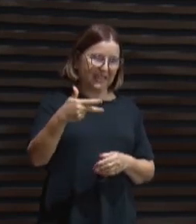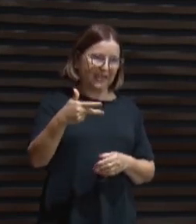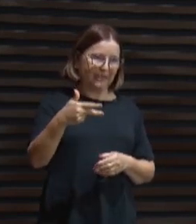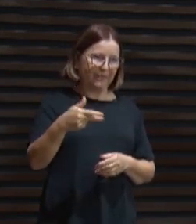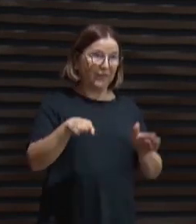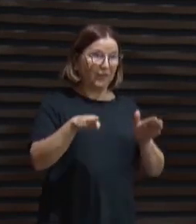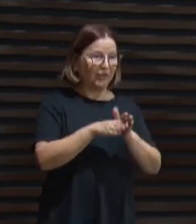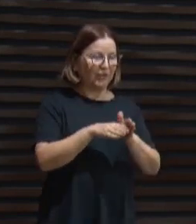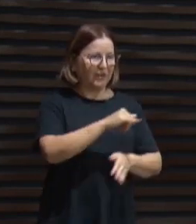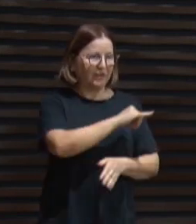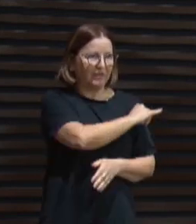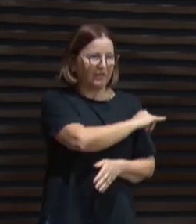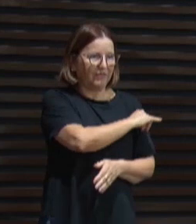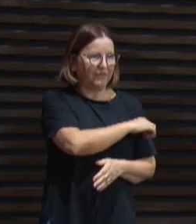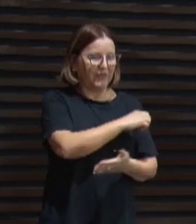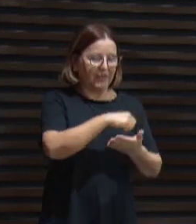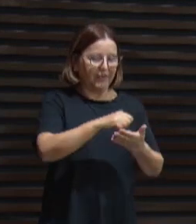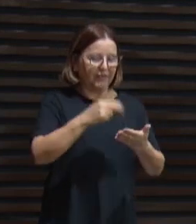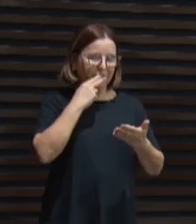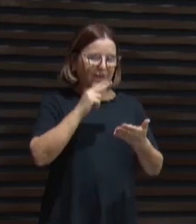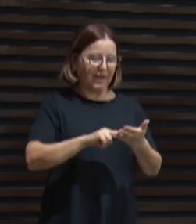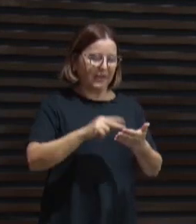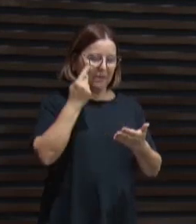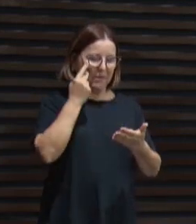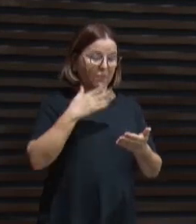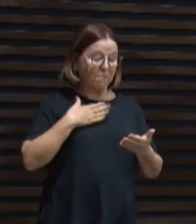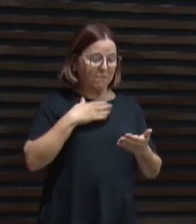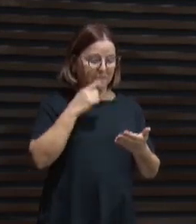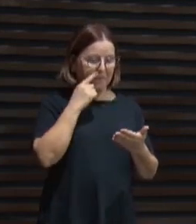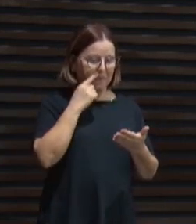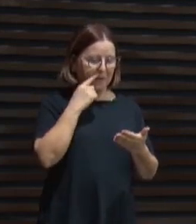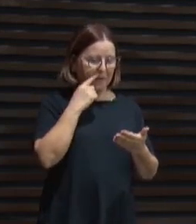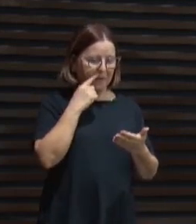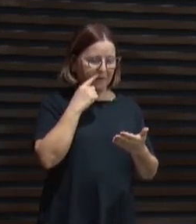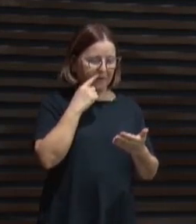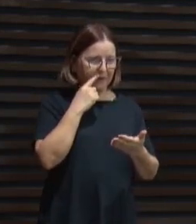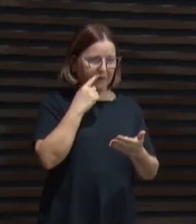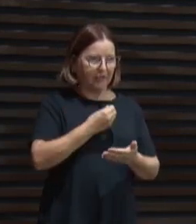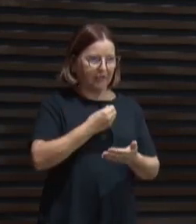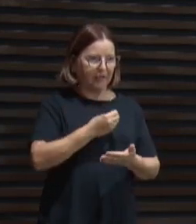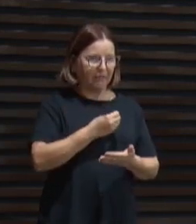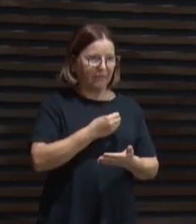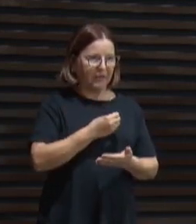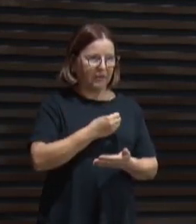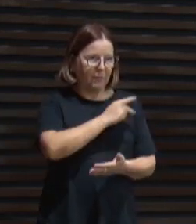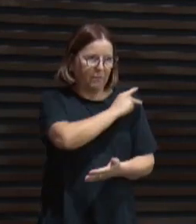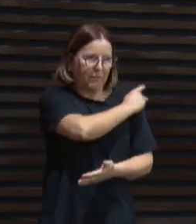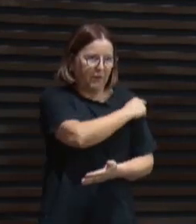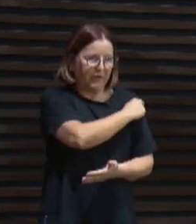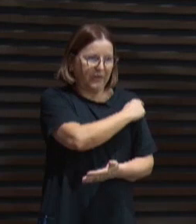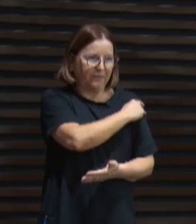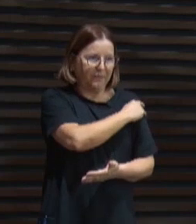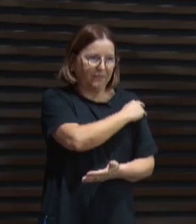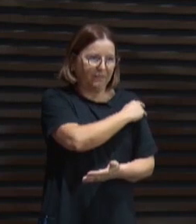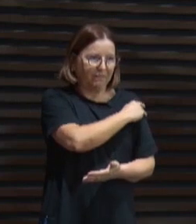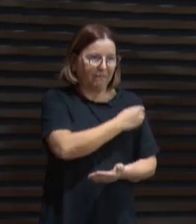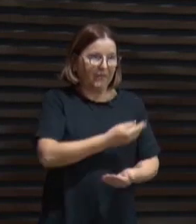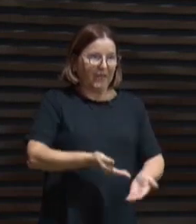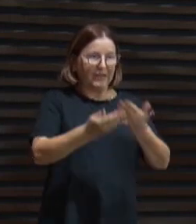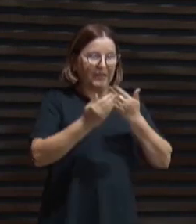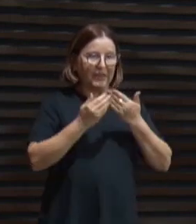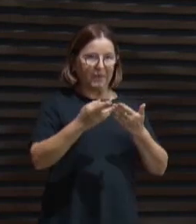Cheguei no Rio de Janeiro, fiz uma carta para o meu pai, no Piauí, e quando a carta dele voltou,